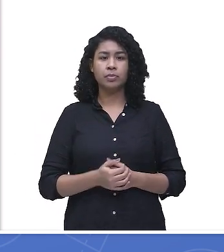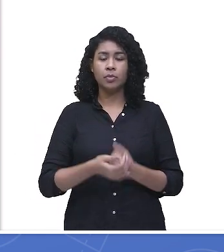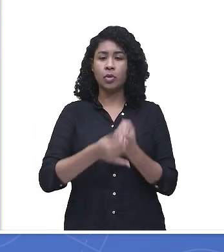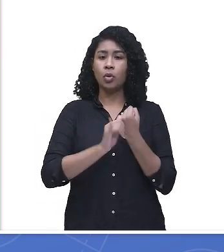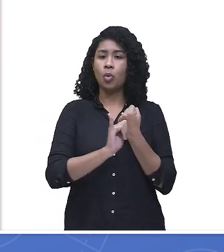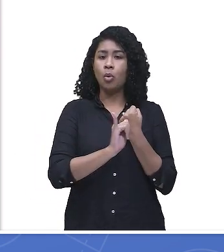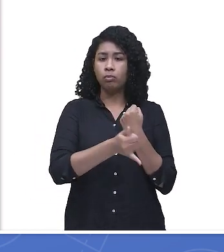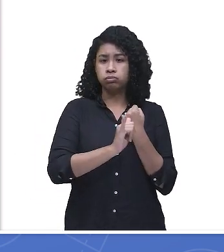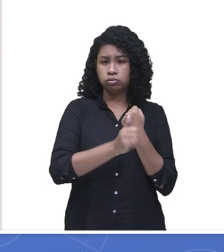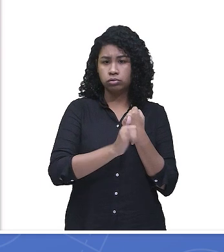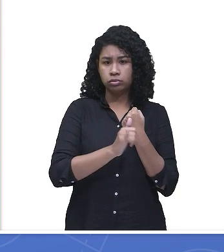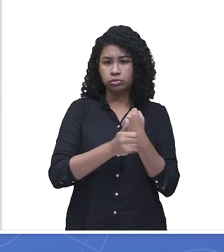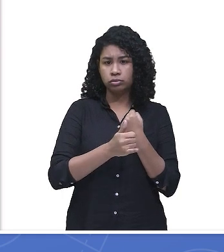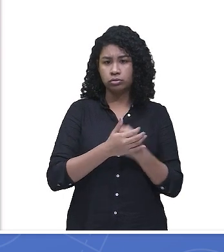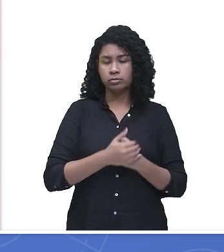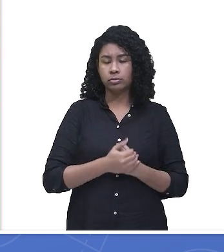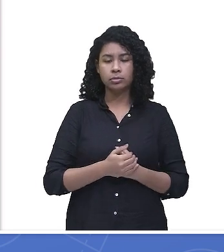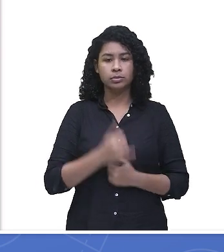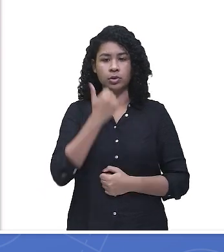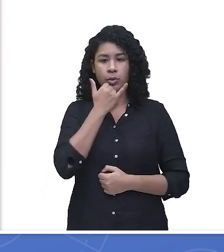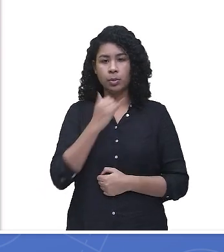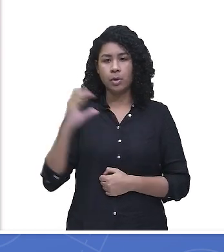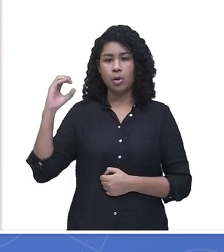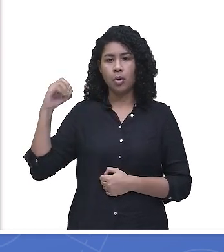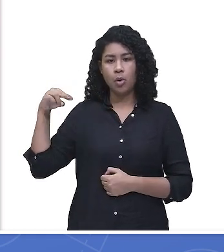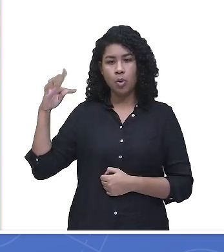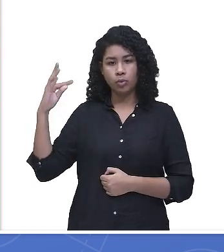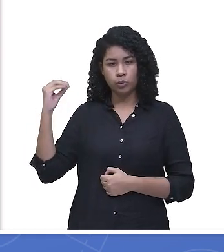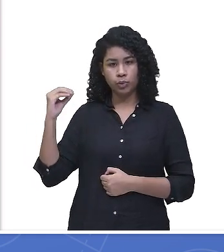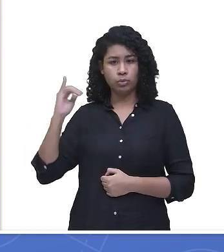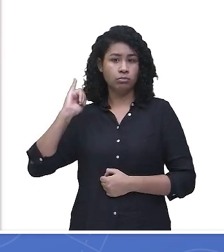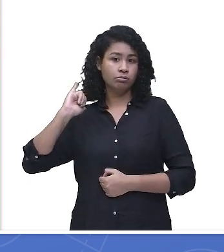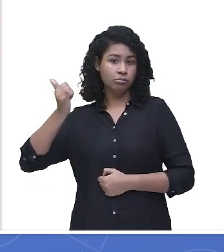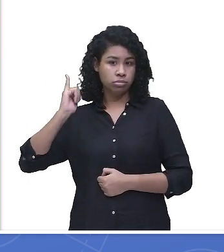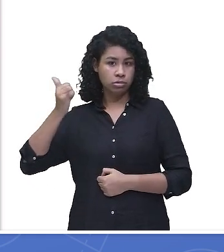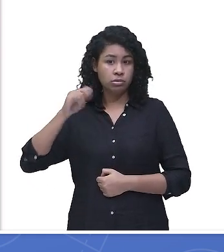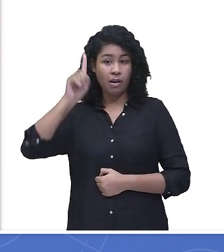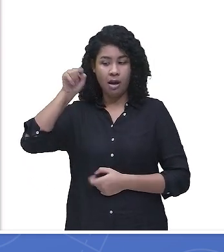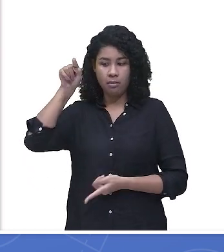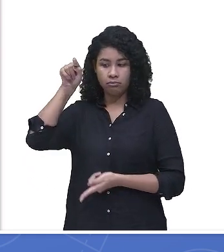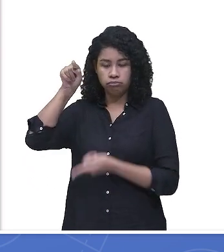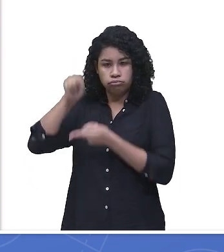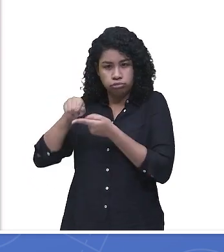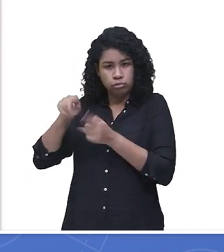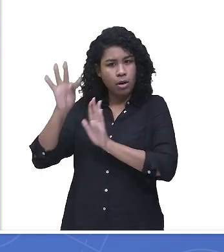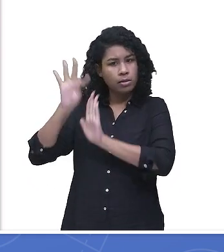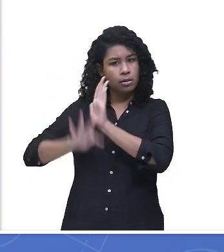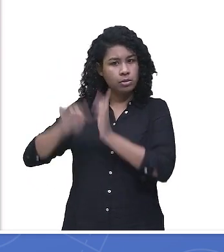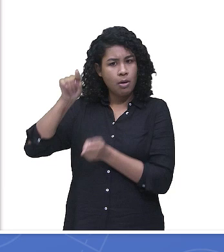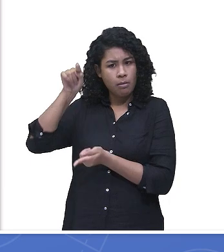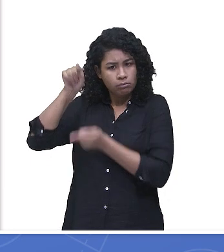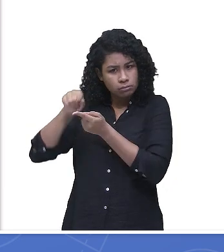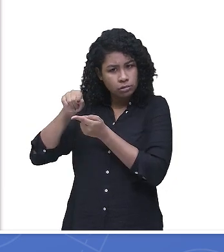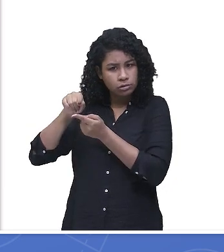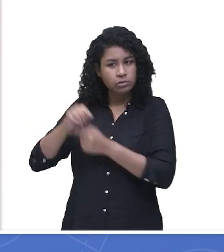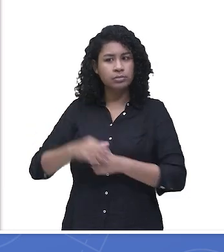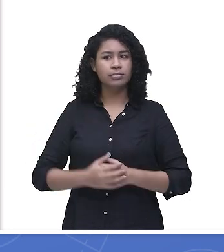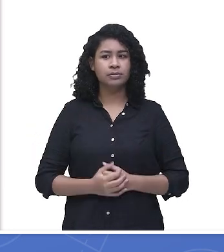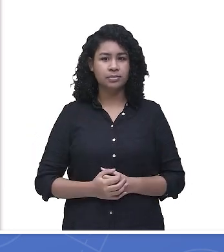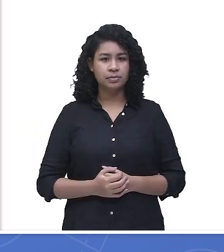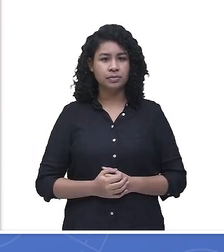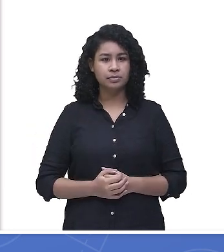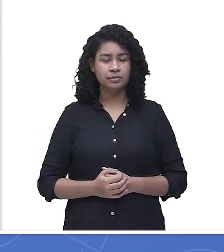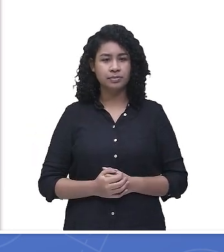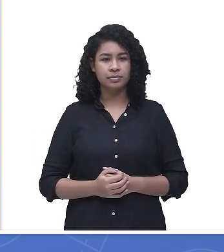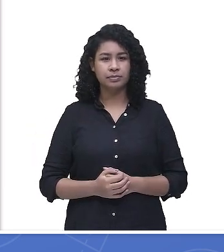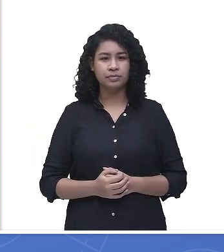gênero narrativo curto e a novela como um gênero narrativo aí, breve, mas ele não é tão breve quanto o conto. Ele seria mais